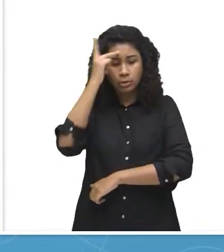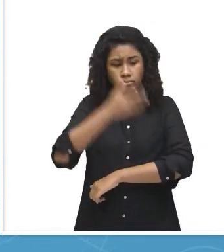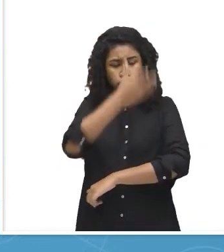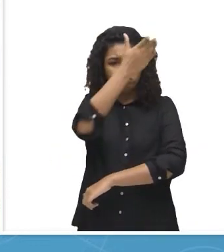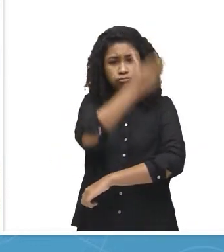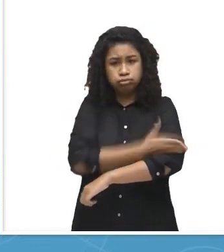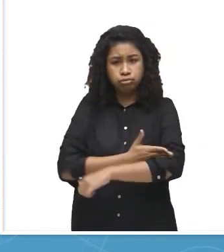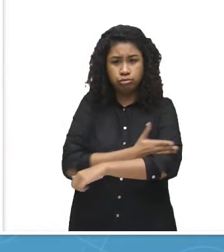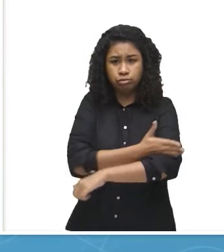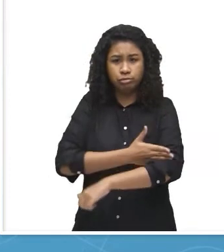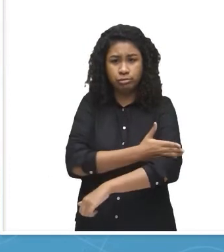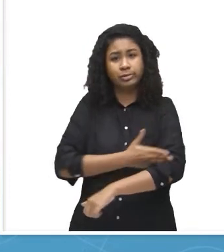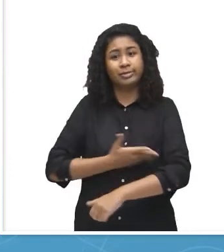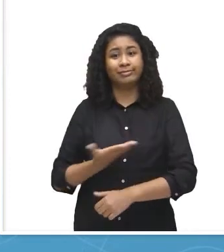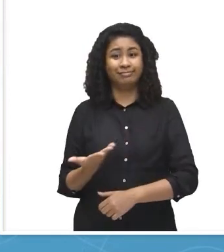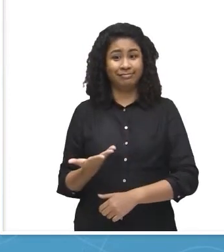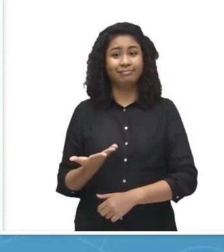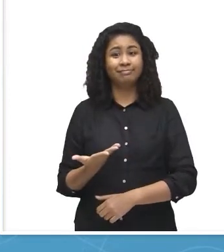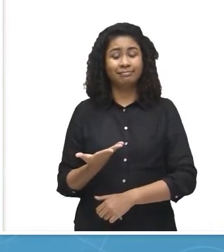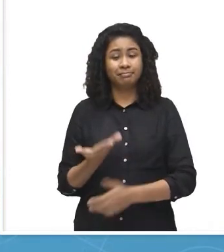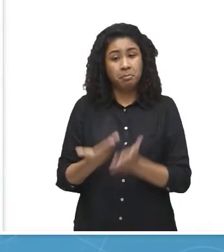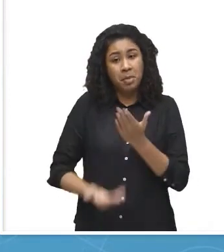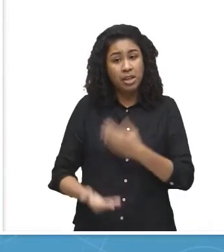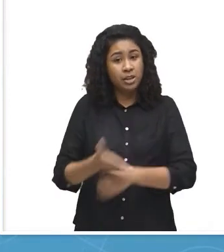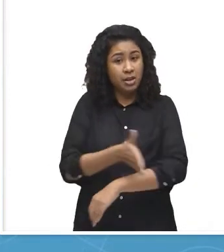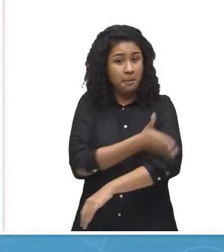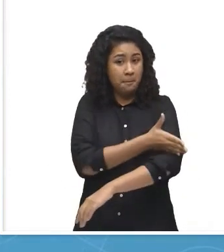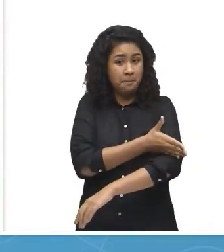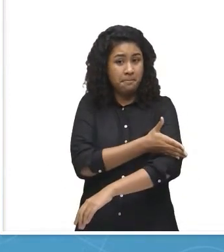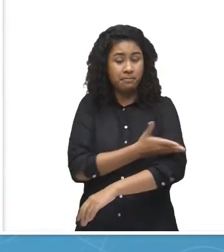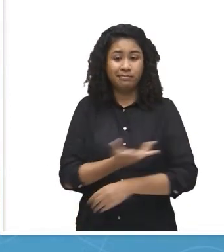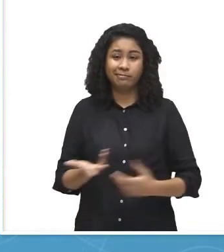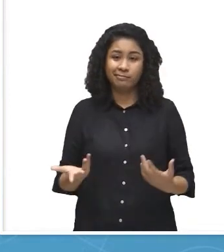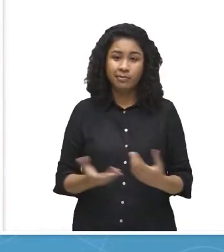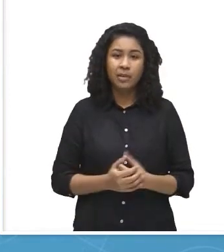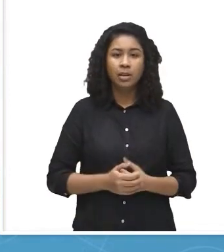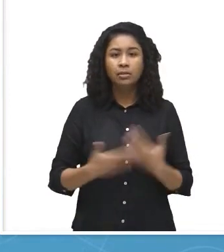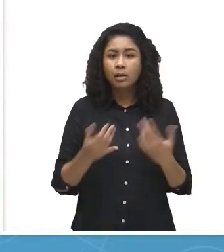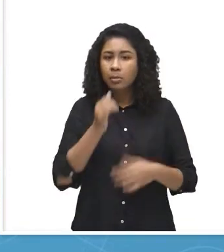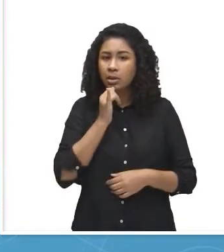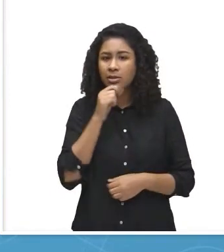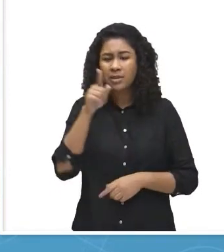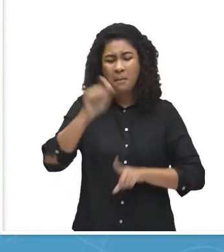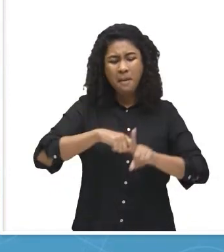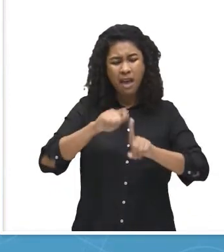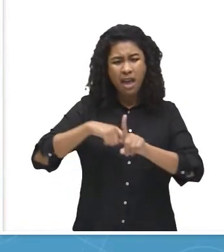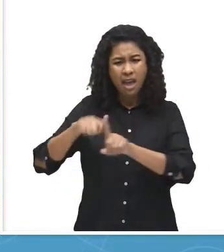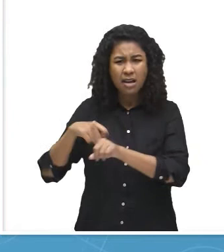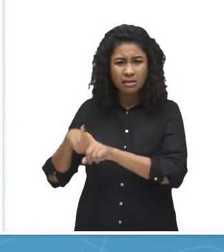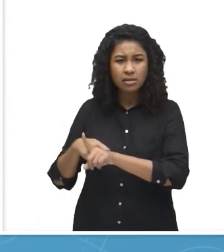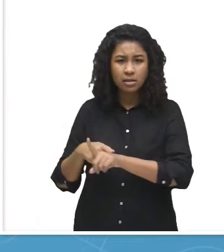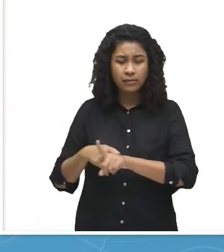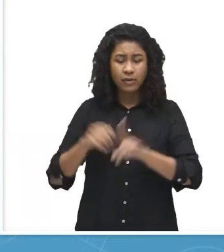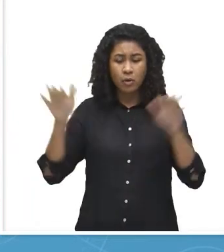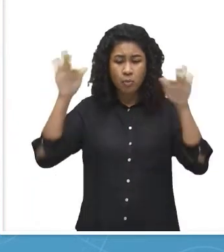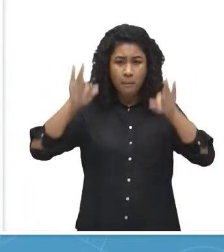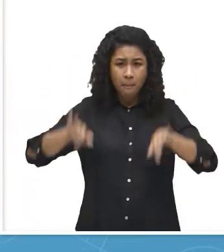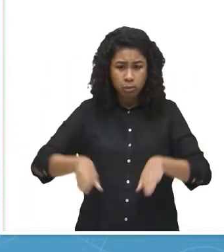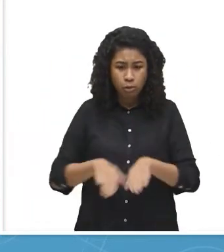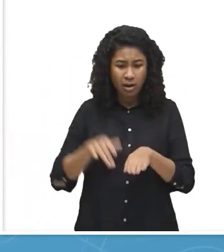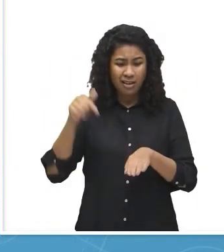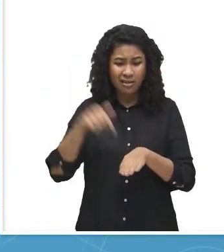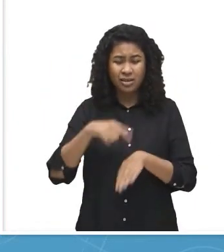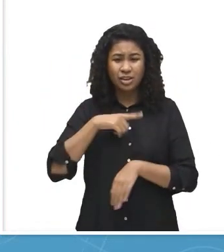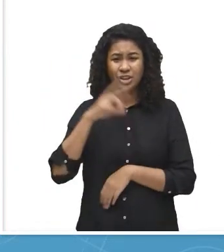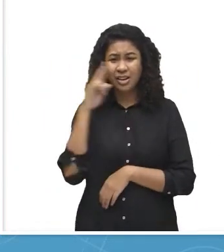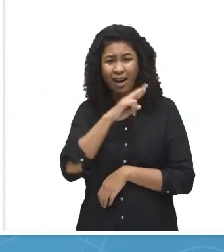meses em um buraco cavado na terra, tendo que lidar com ratos, tendo que lidar com toda sorte de doenças, não tendo